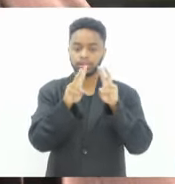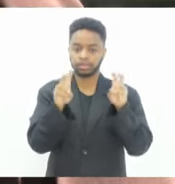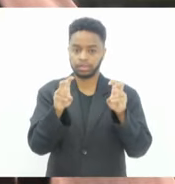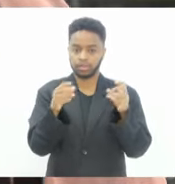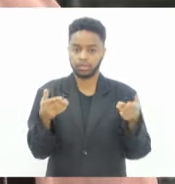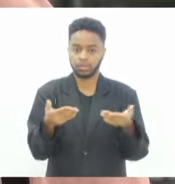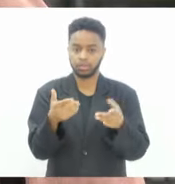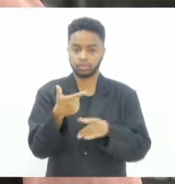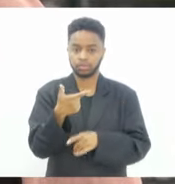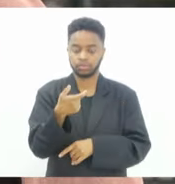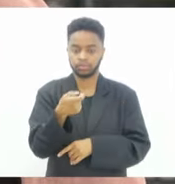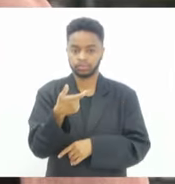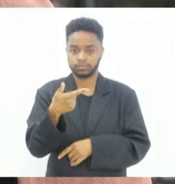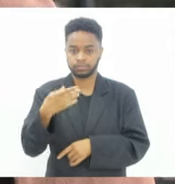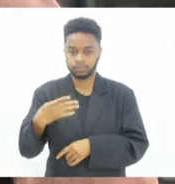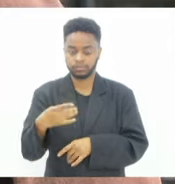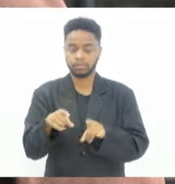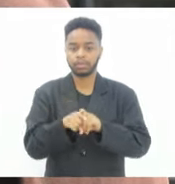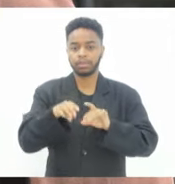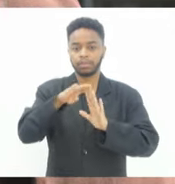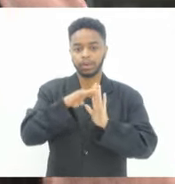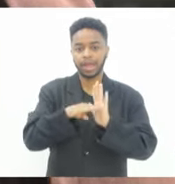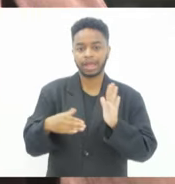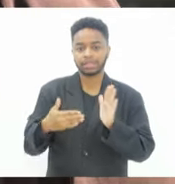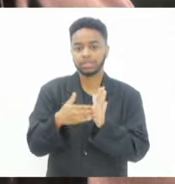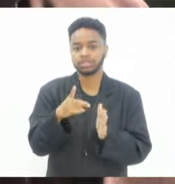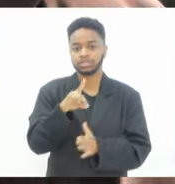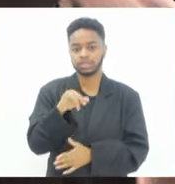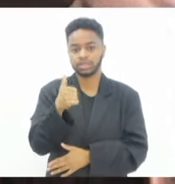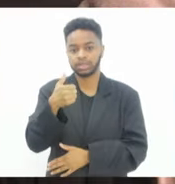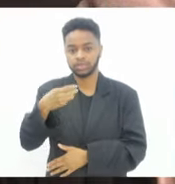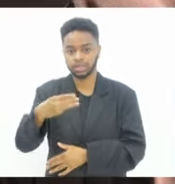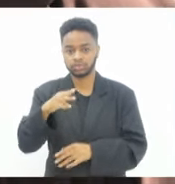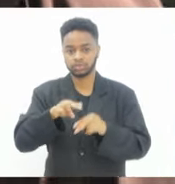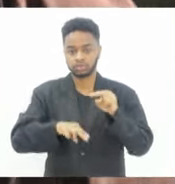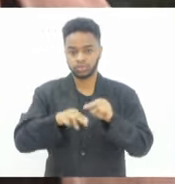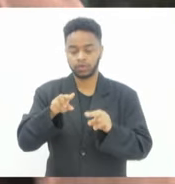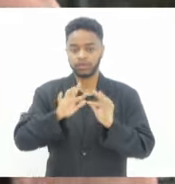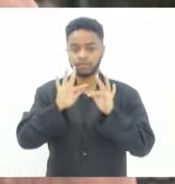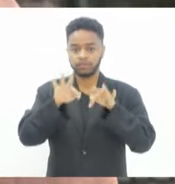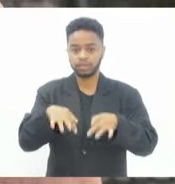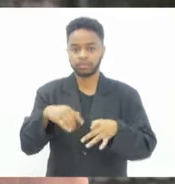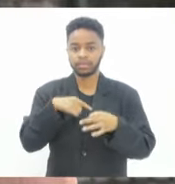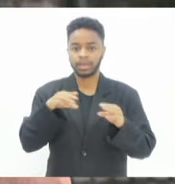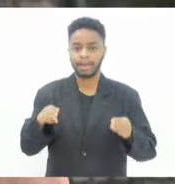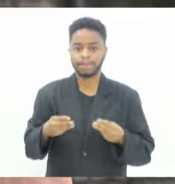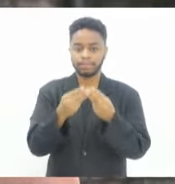ano. E a programação vai até o dia 13 de junho e encerra com uma missa no Cristo Redentor.